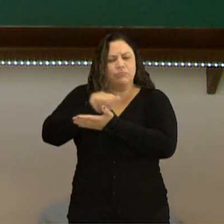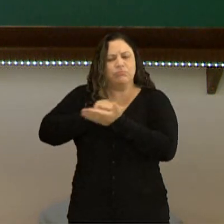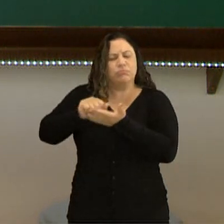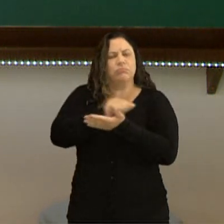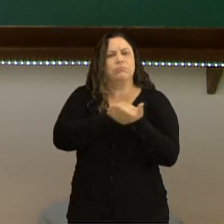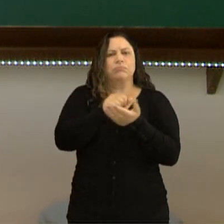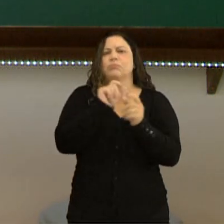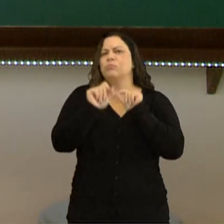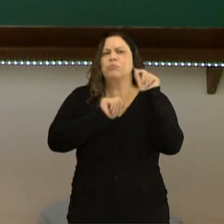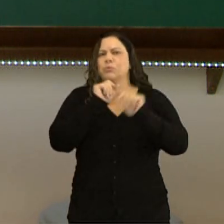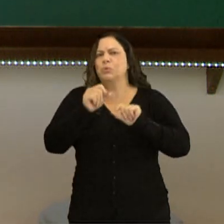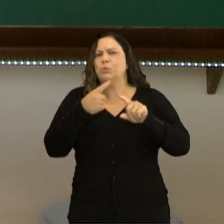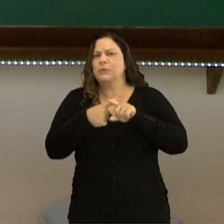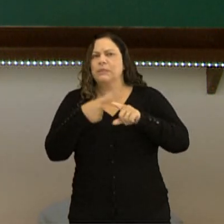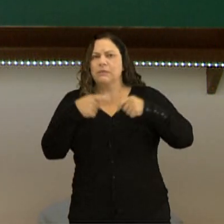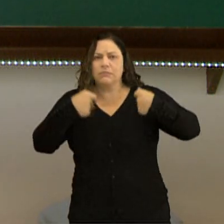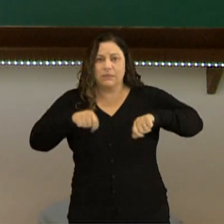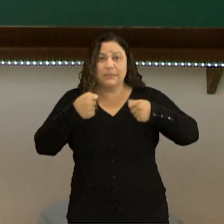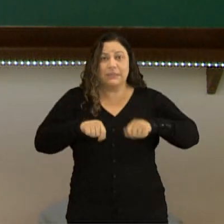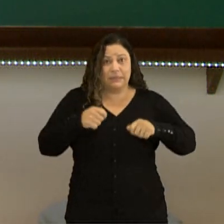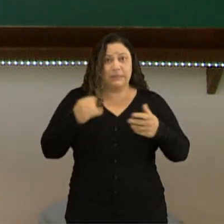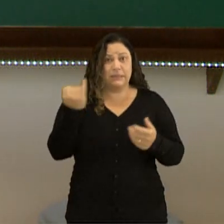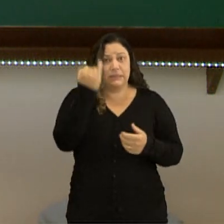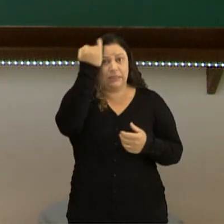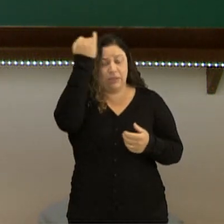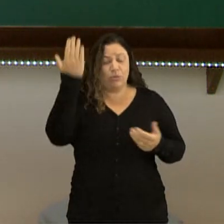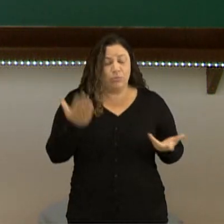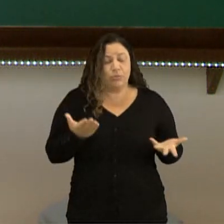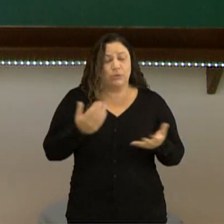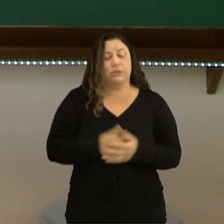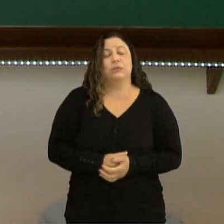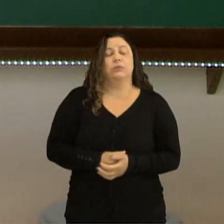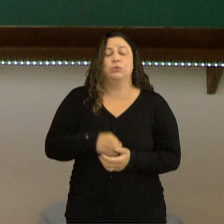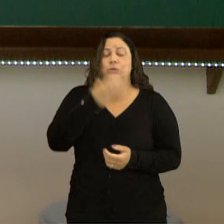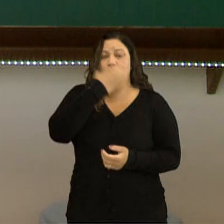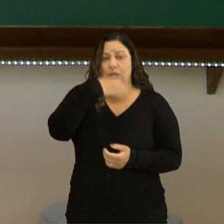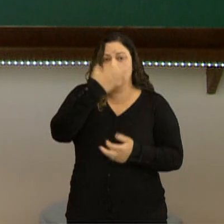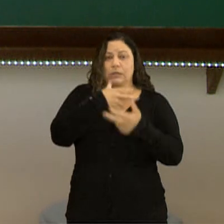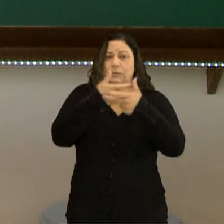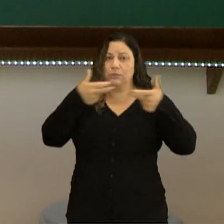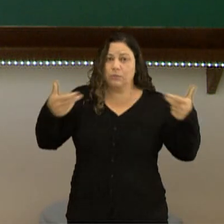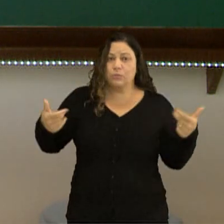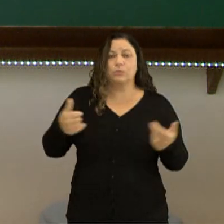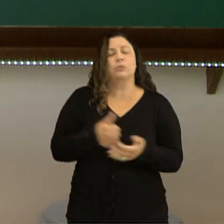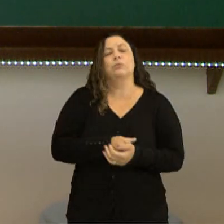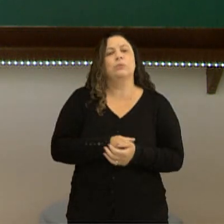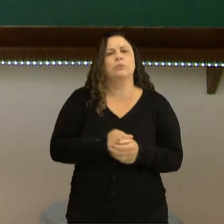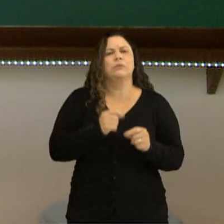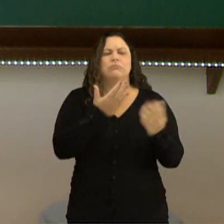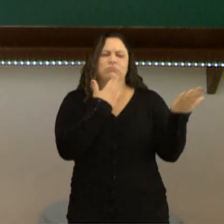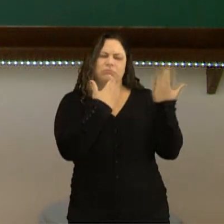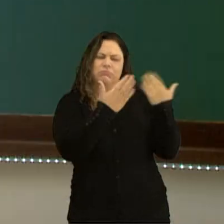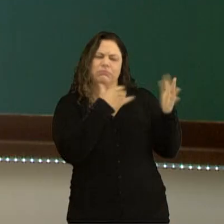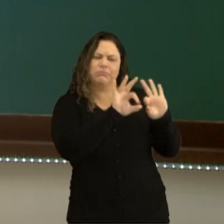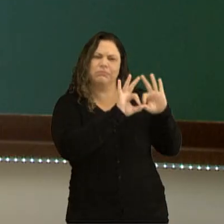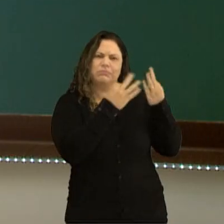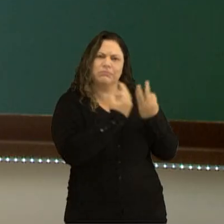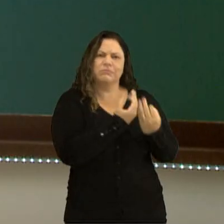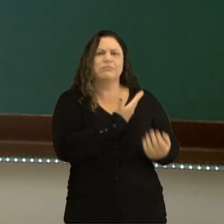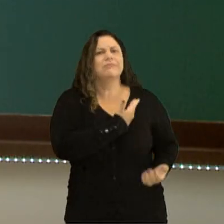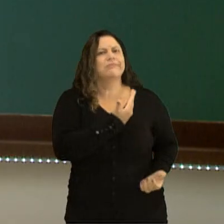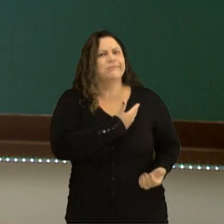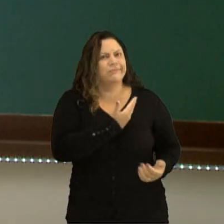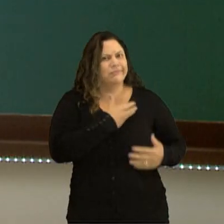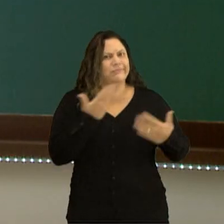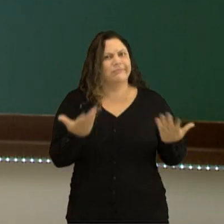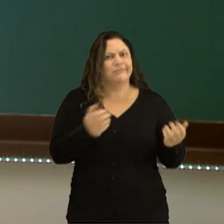nós devemos lavar as frutas antes de consumir? Quero que você converse aí com a família, com um amiguinho que